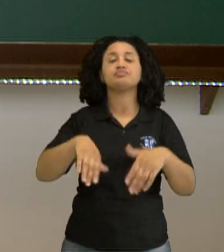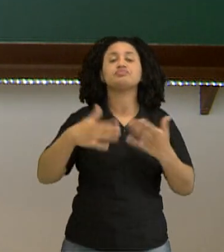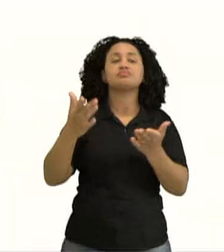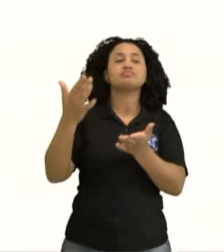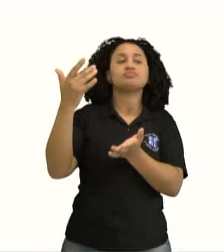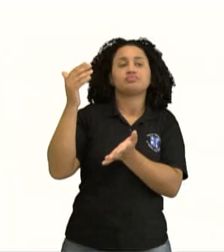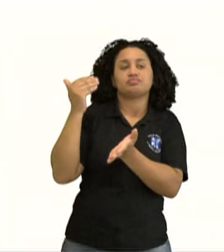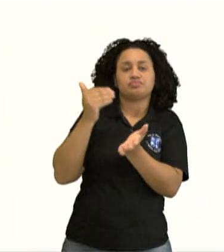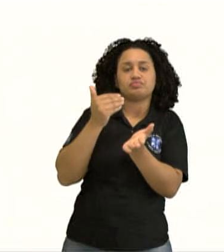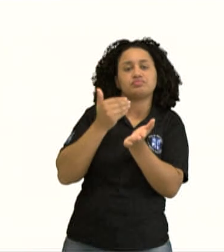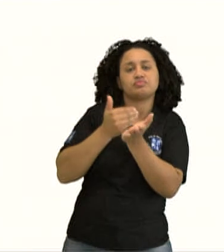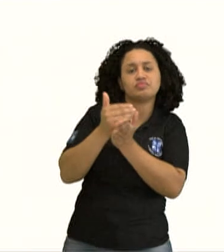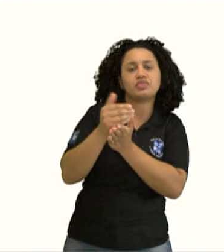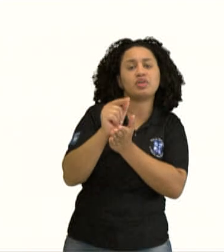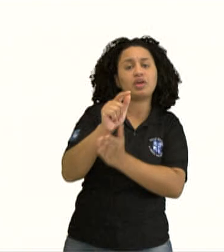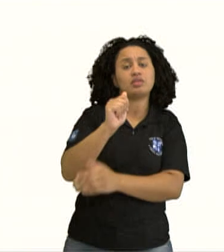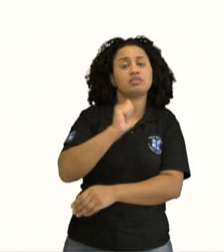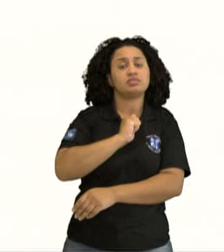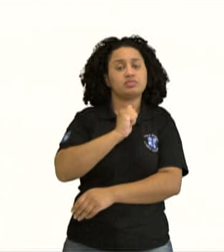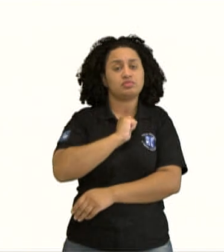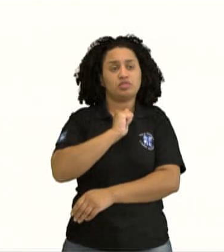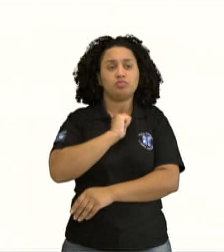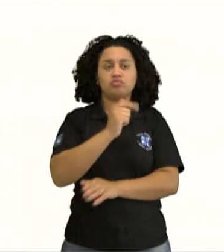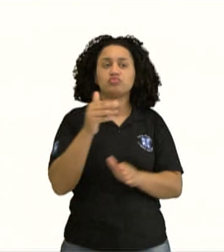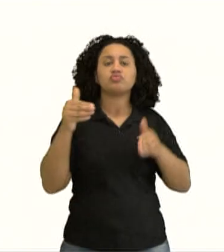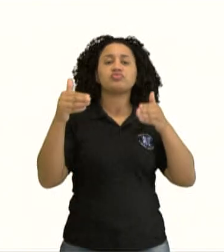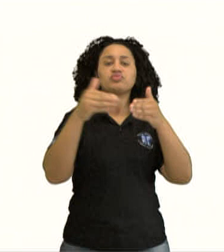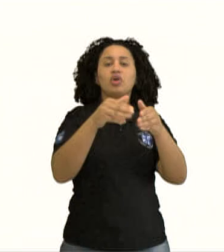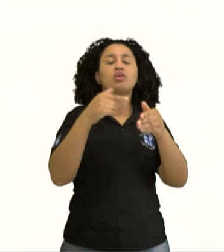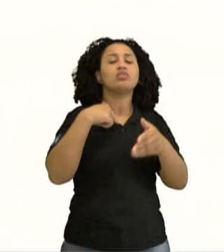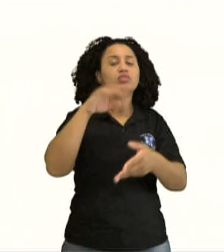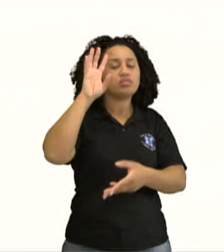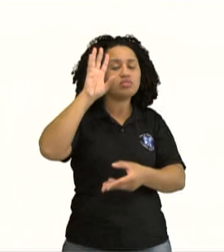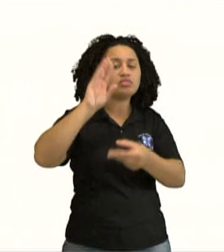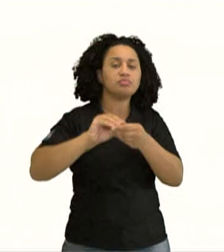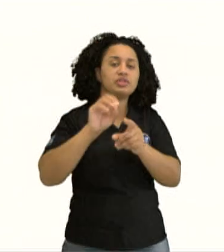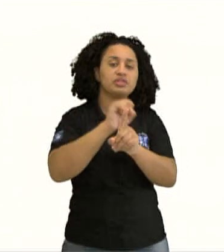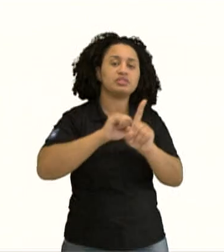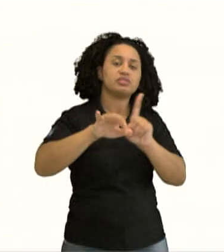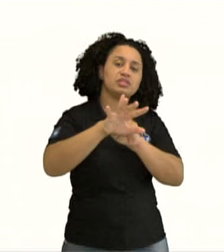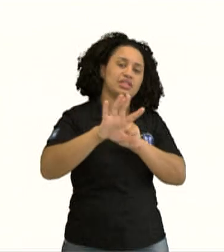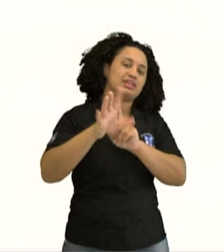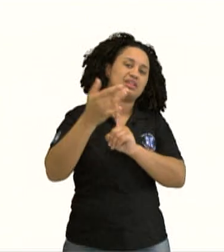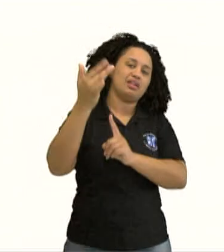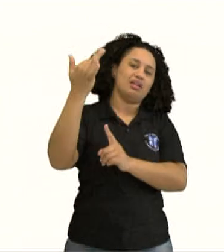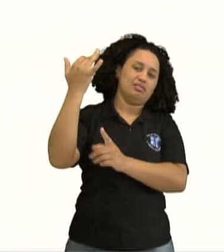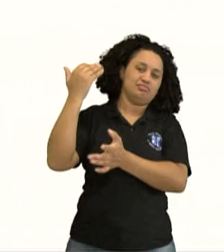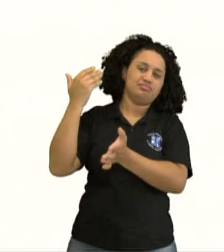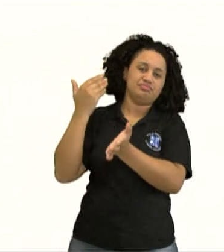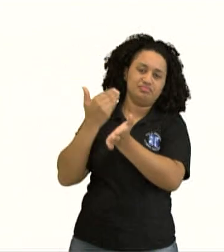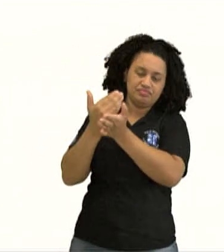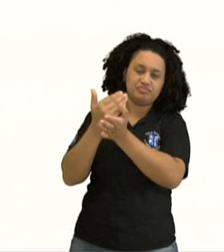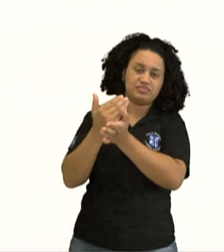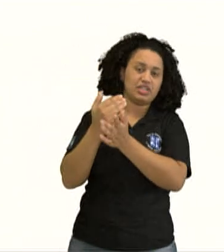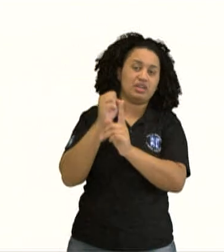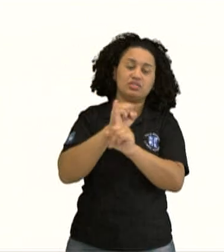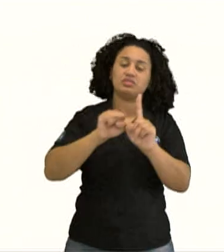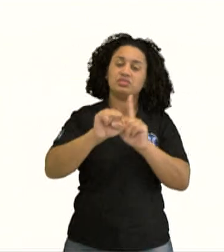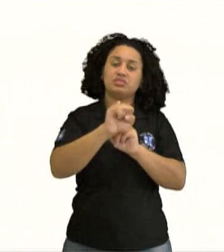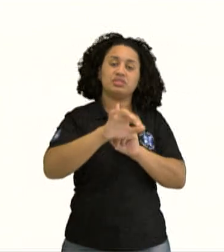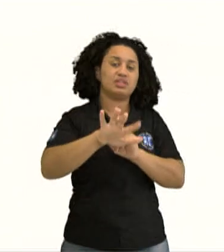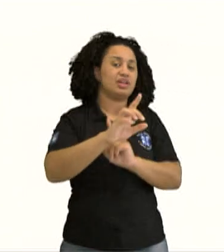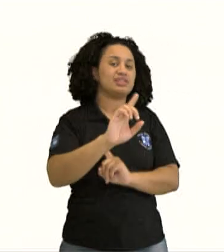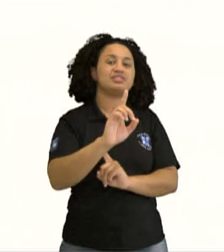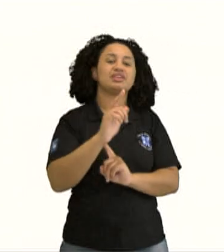Inicialmente, a antropologia se dedicou a entender as sociedades chamadas primitivas, sociedades não